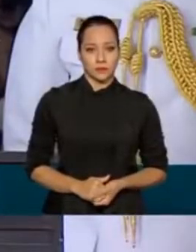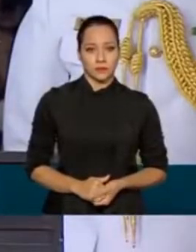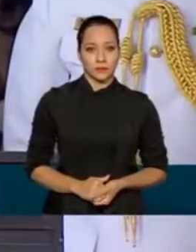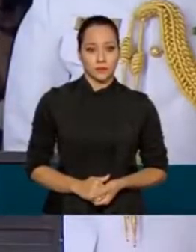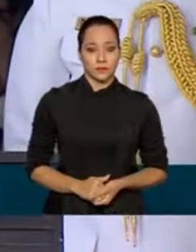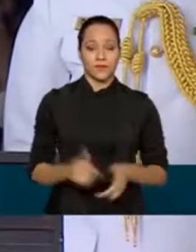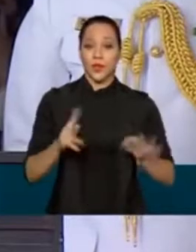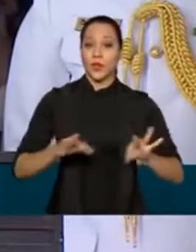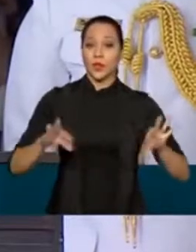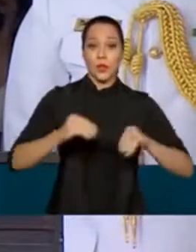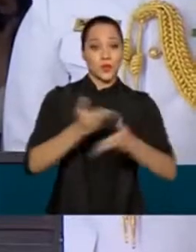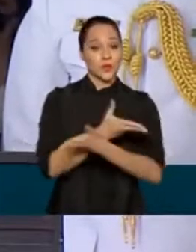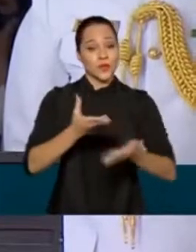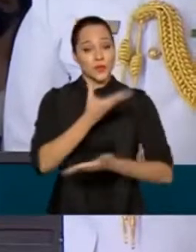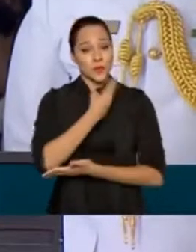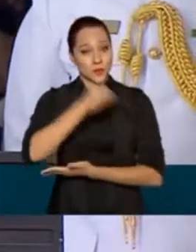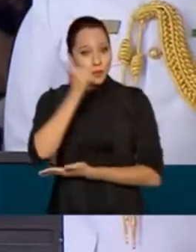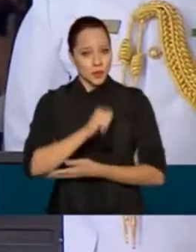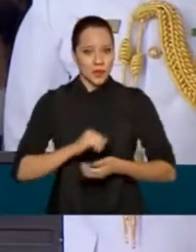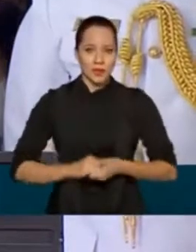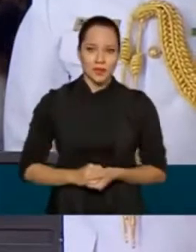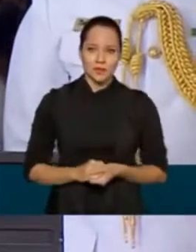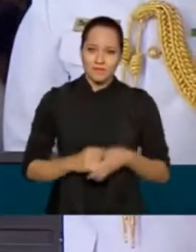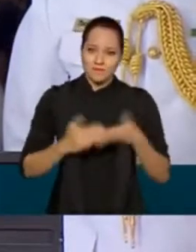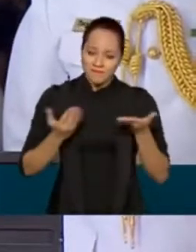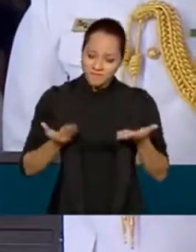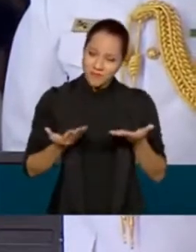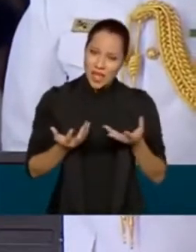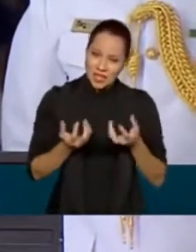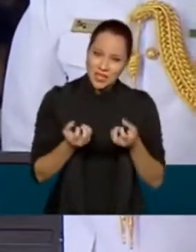Minhas senhoras e meus senhores, permitam-me,